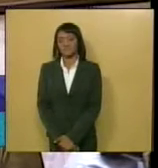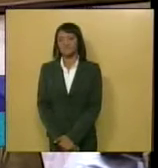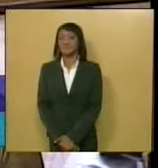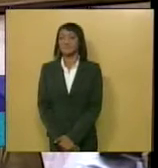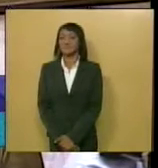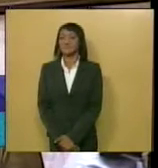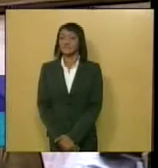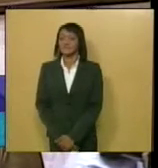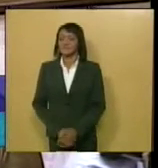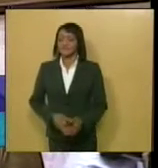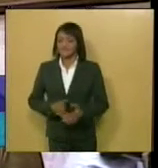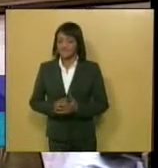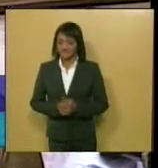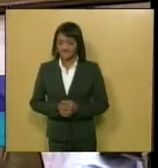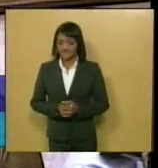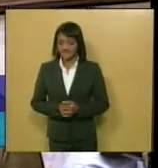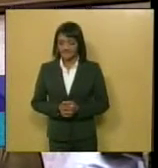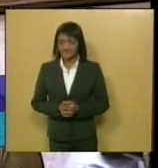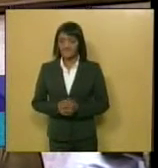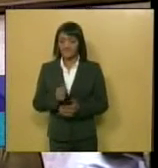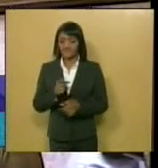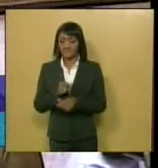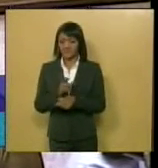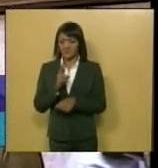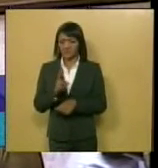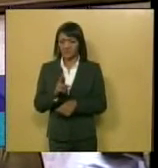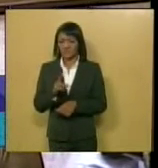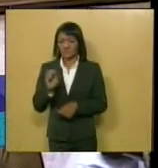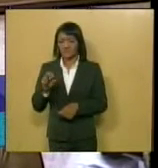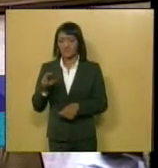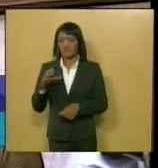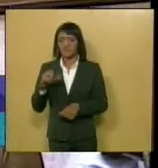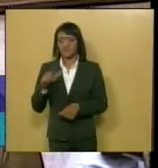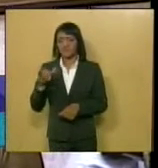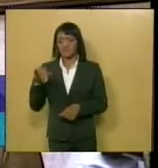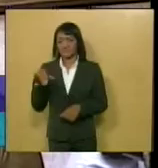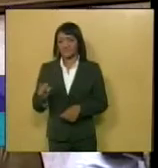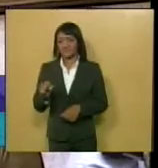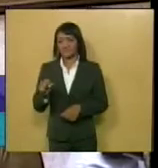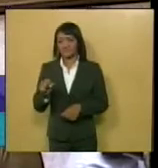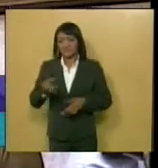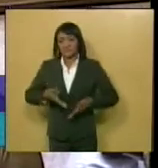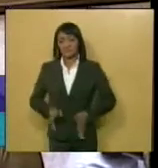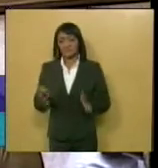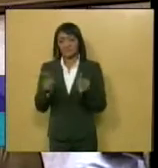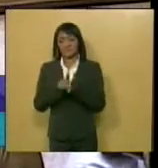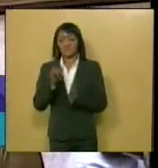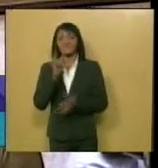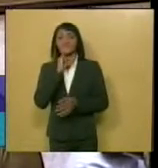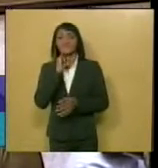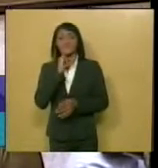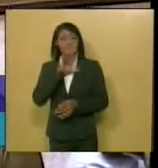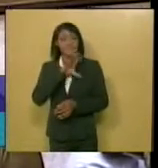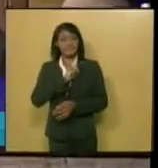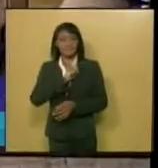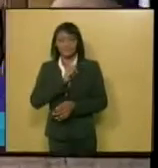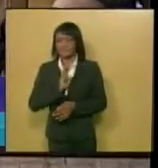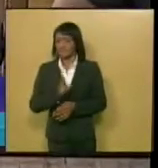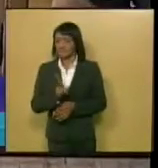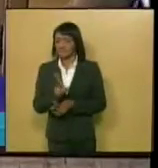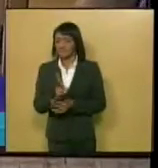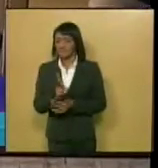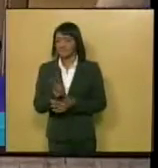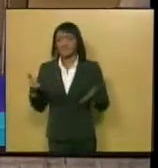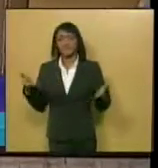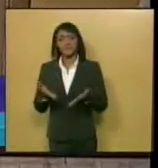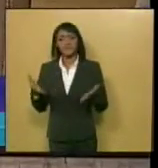Em deferência ao Dr. Clídio Paes Mendonça, itabaianense que amava e lutava em prol da sua terra natal, nós